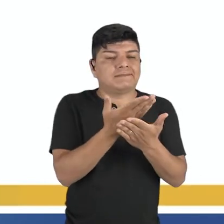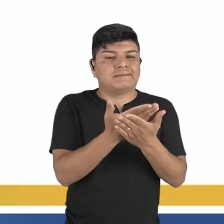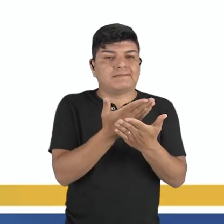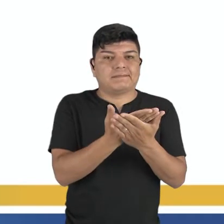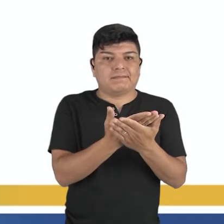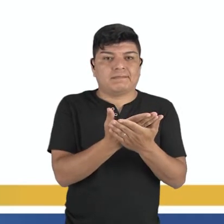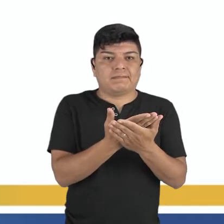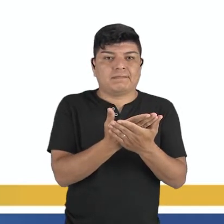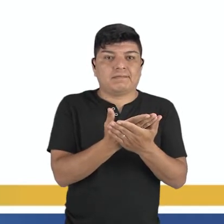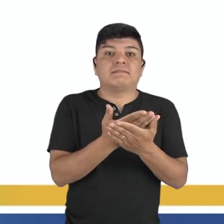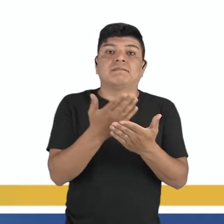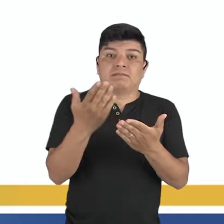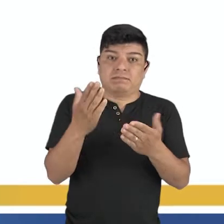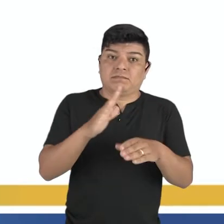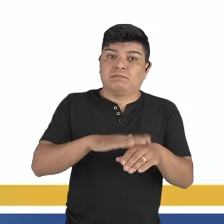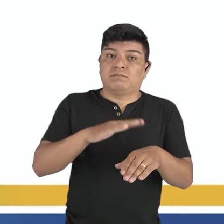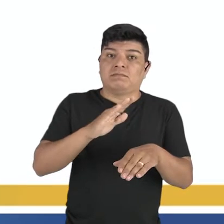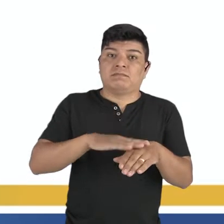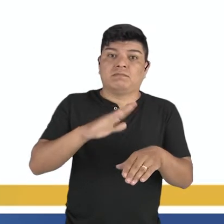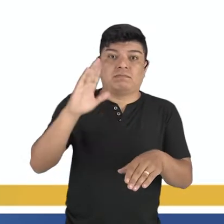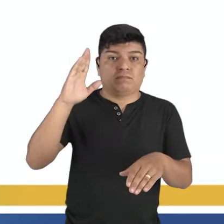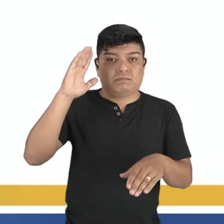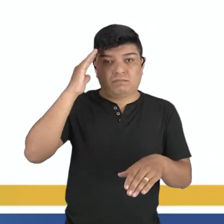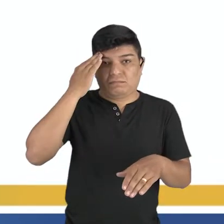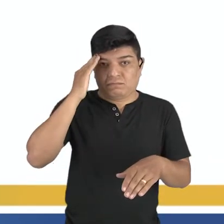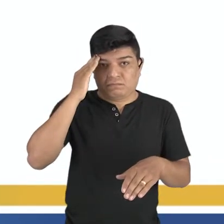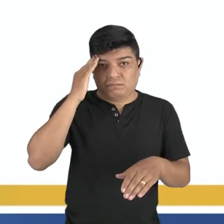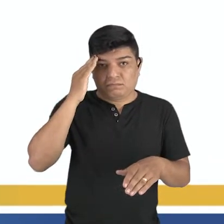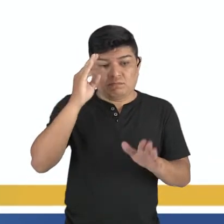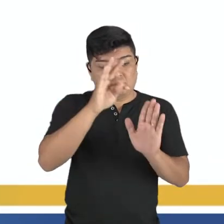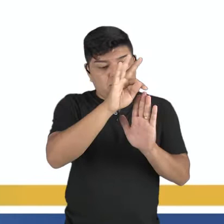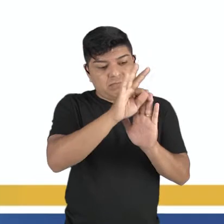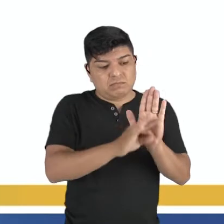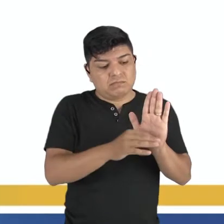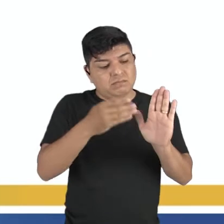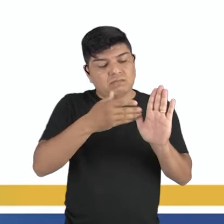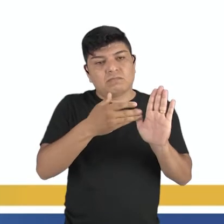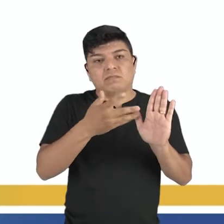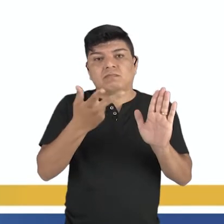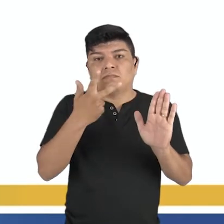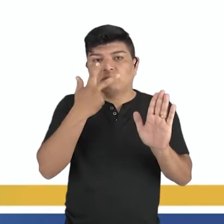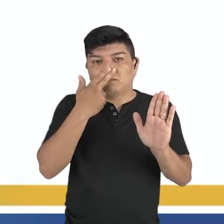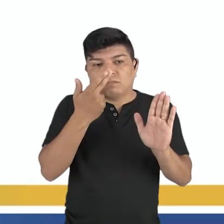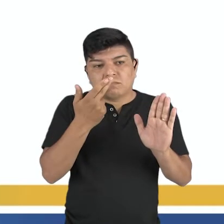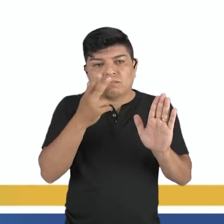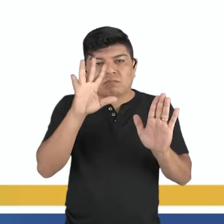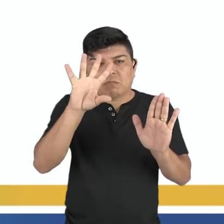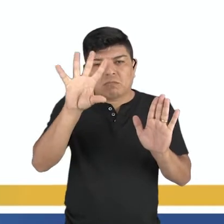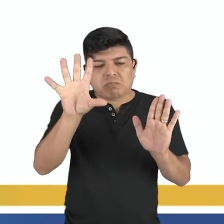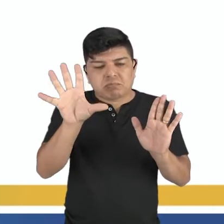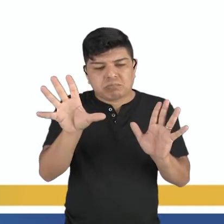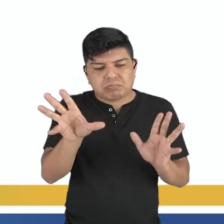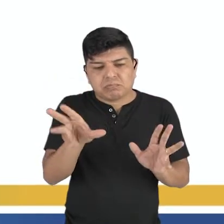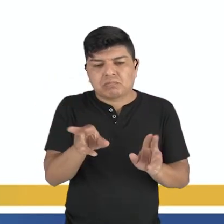com profundidade, né? Você pega um texto e você vai fazer o quê? Vai condensar as